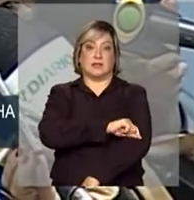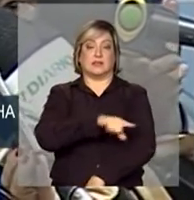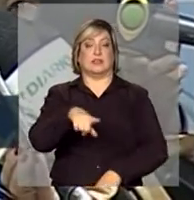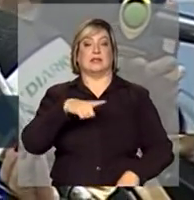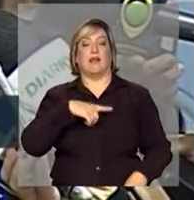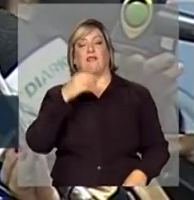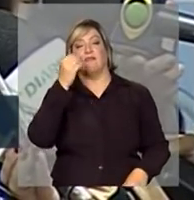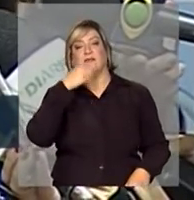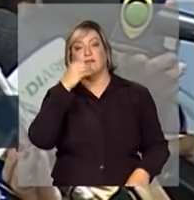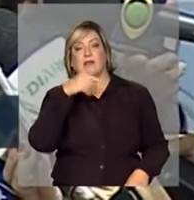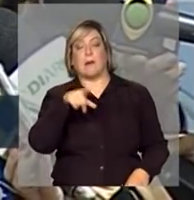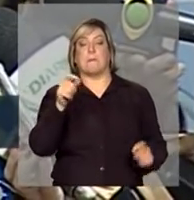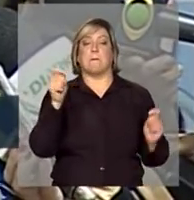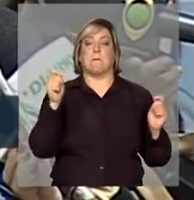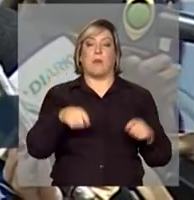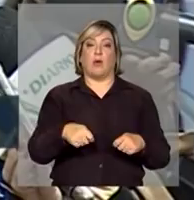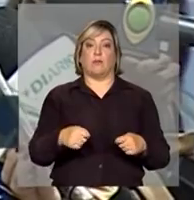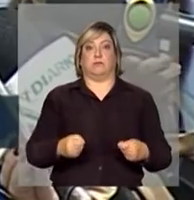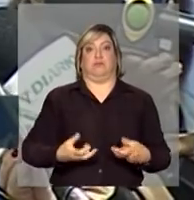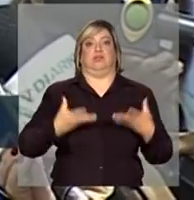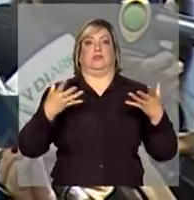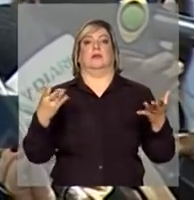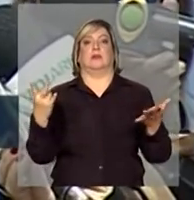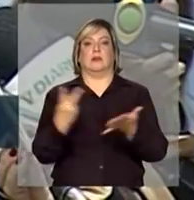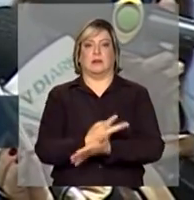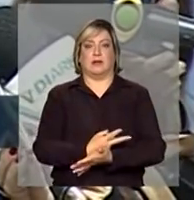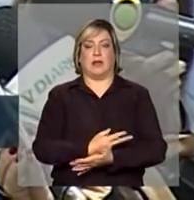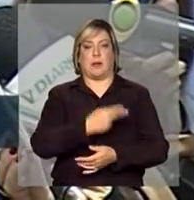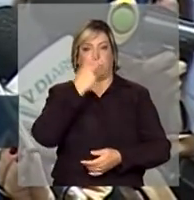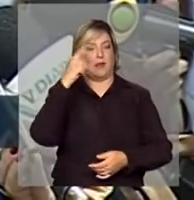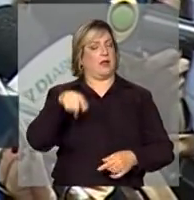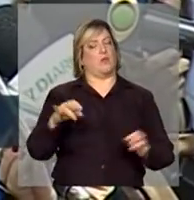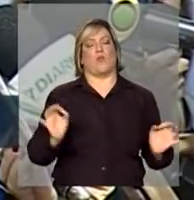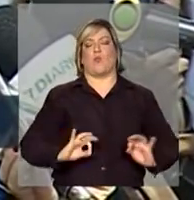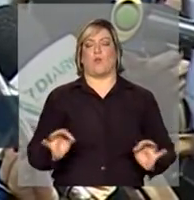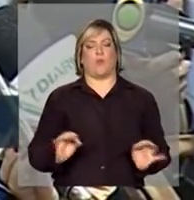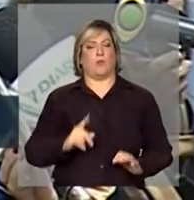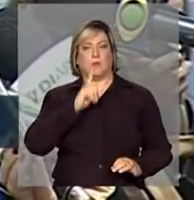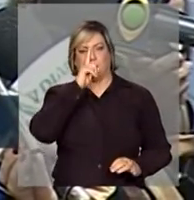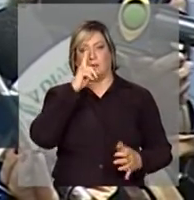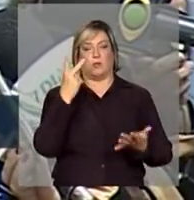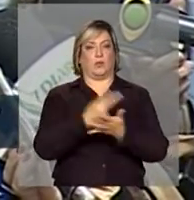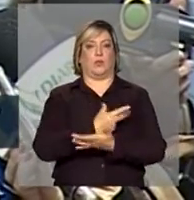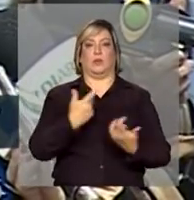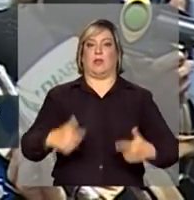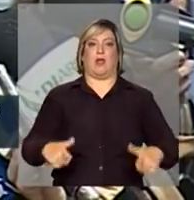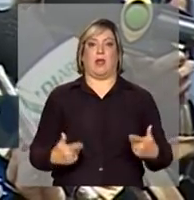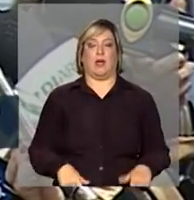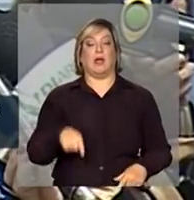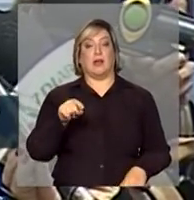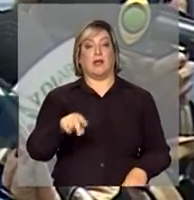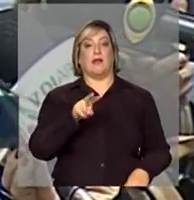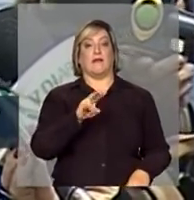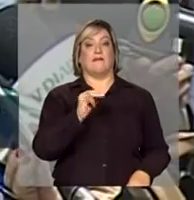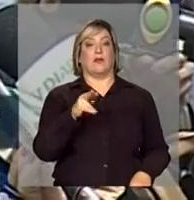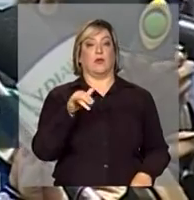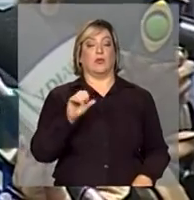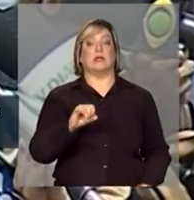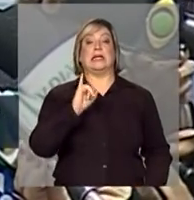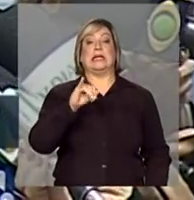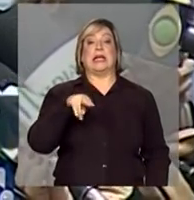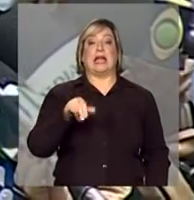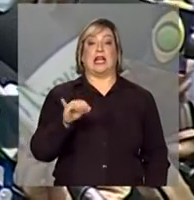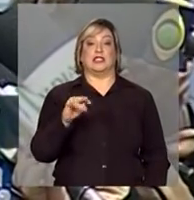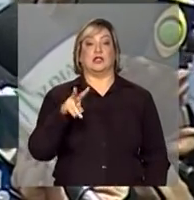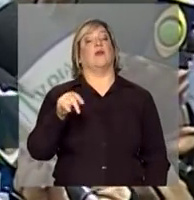vírus fraquinho, que ele pode até se desenvolver quando a pessoa toma a vacina. Nesse caso, a vacina é feita com vírus inativo, por isso